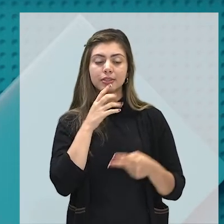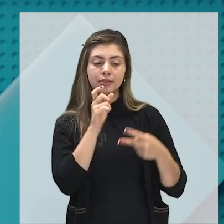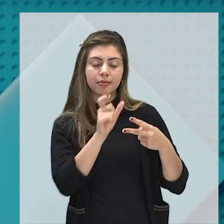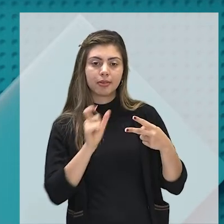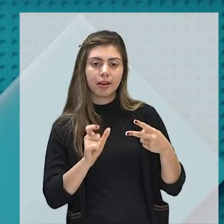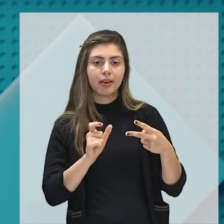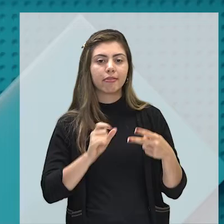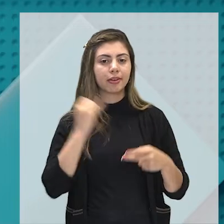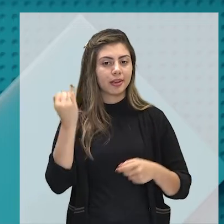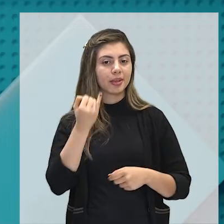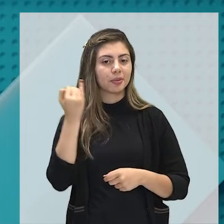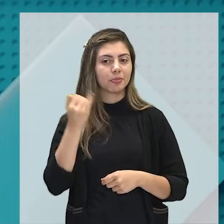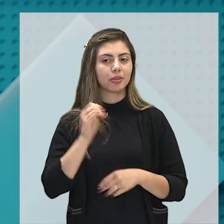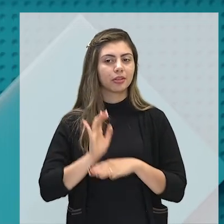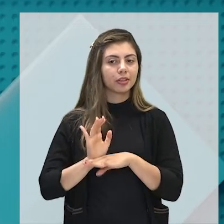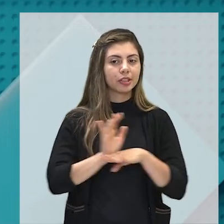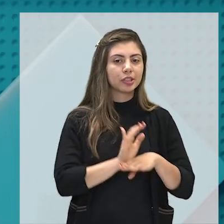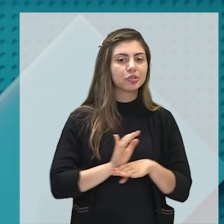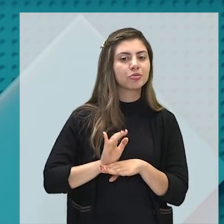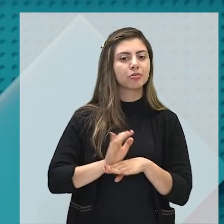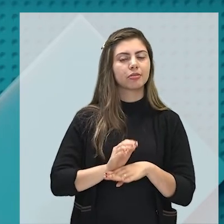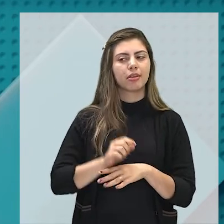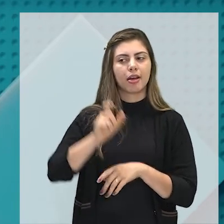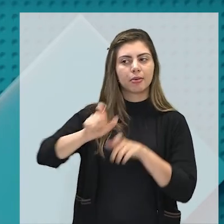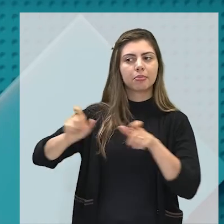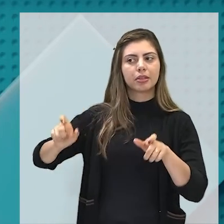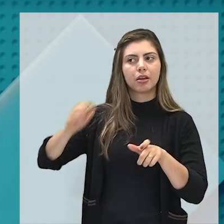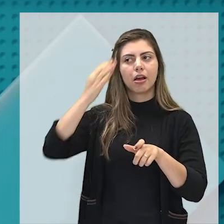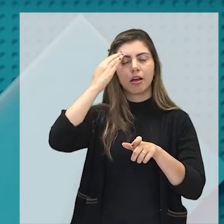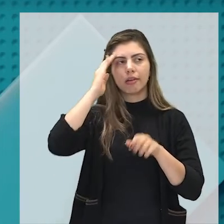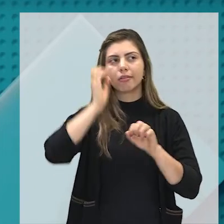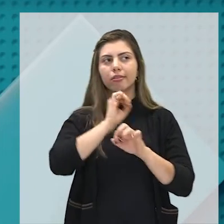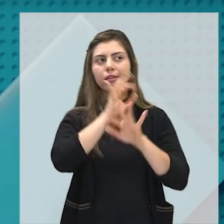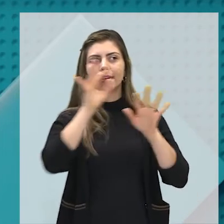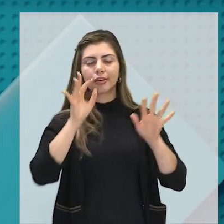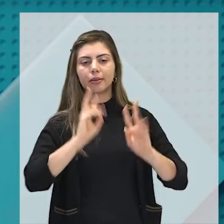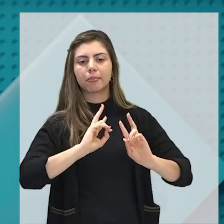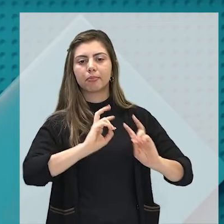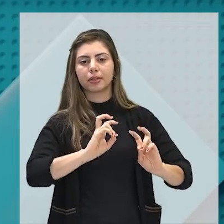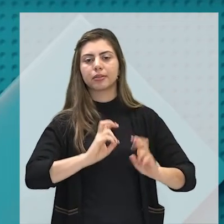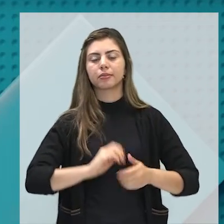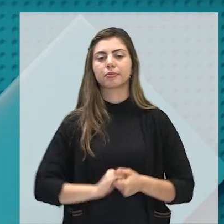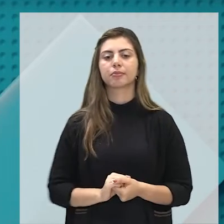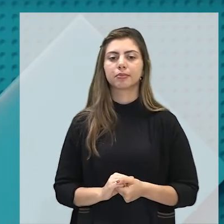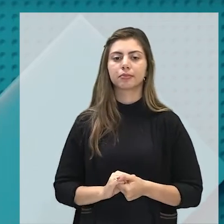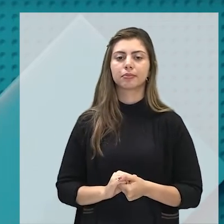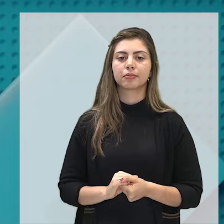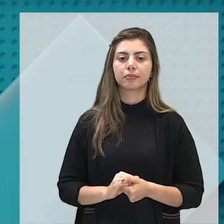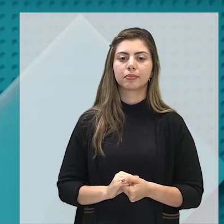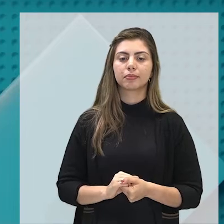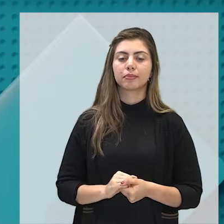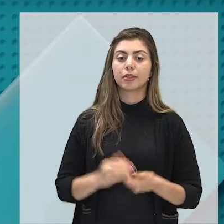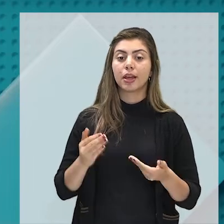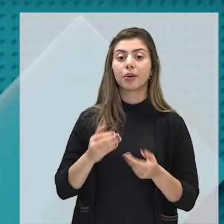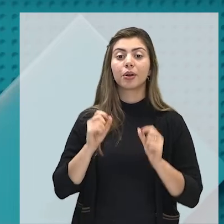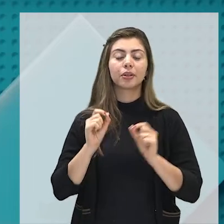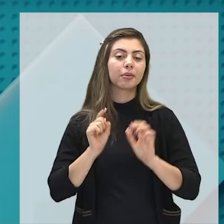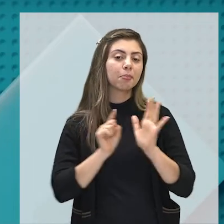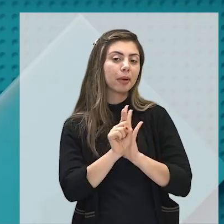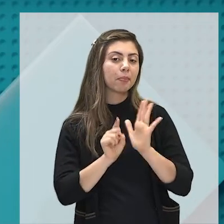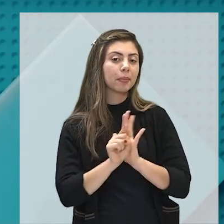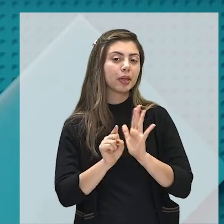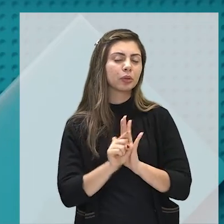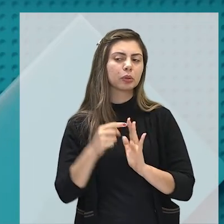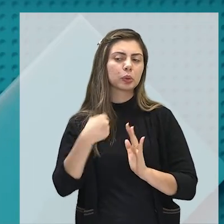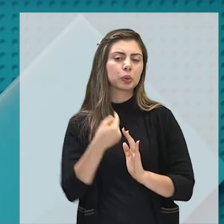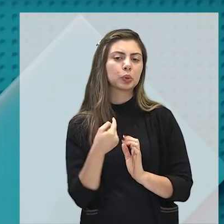saber quando o seu interlocutor falar com você utilizando essas expressões, certo? Agora nós vamos para um quiz em que nós vamos